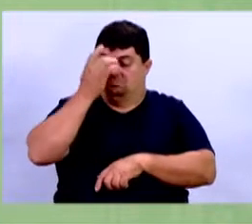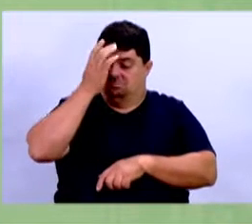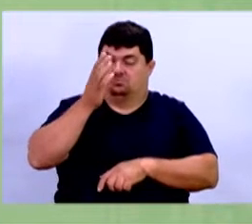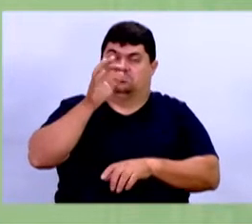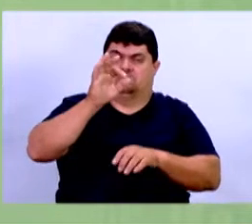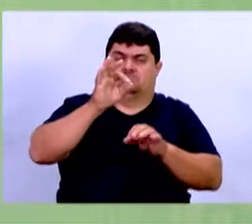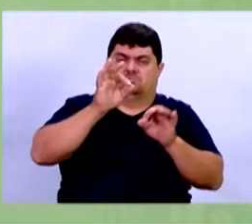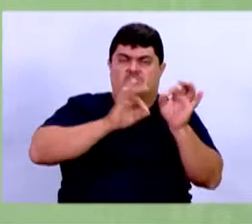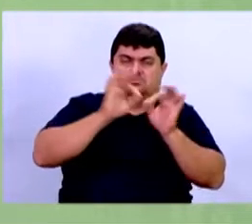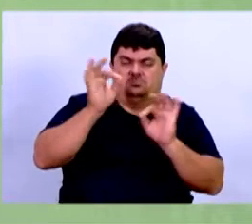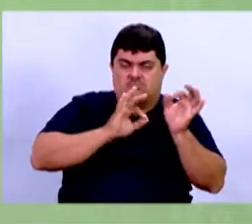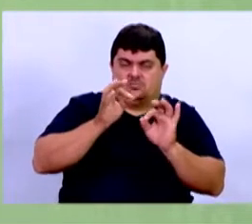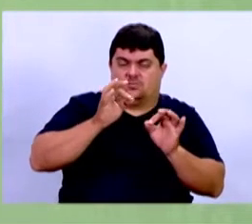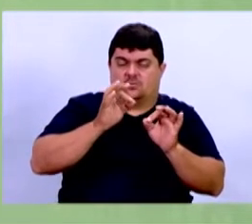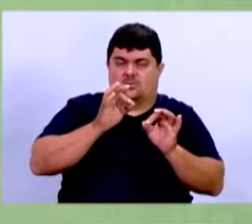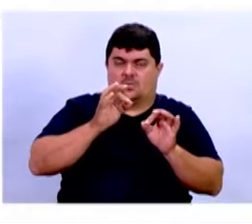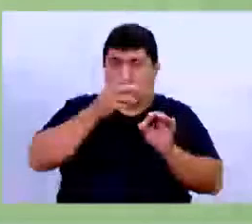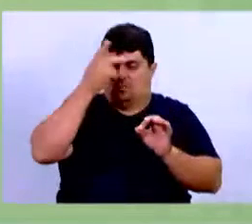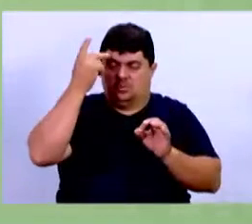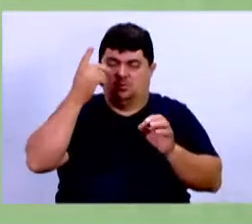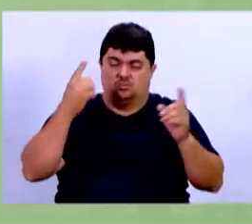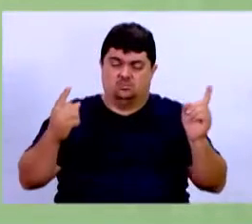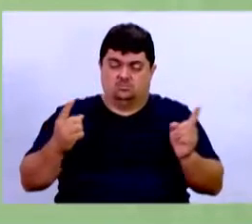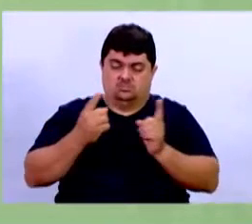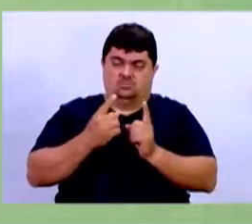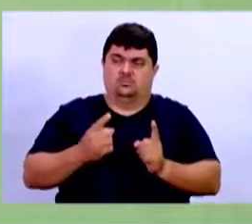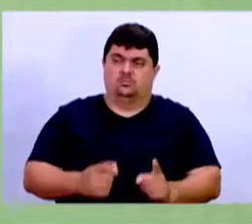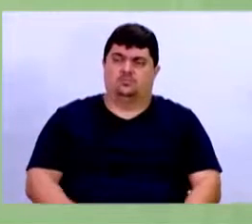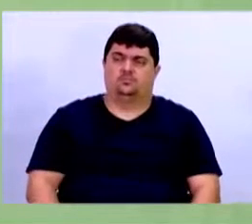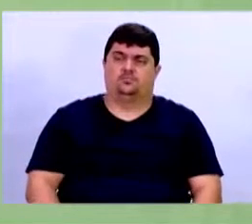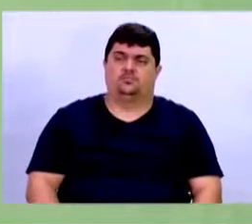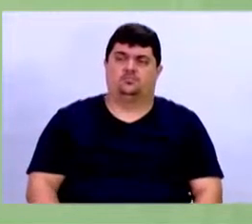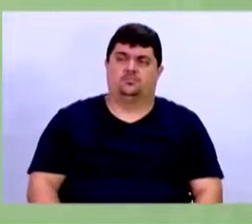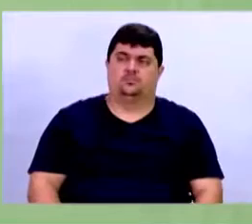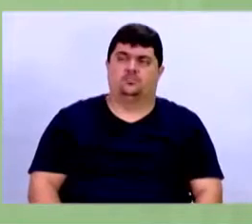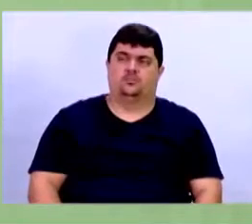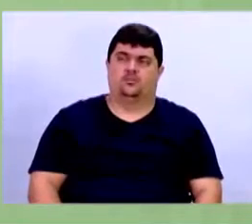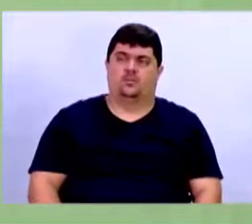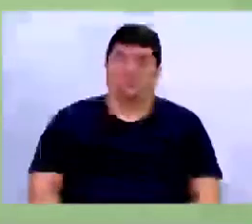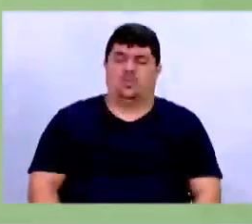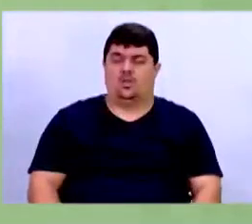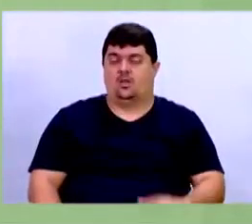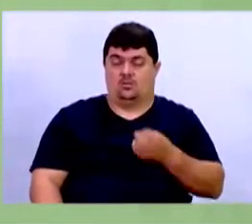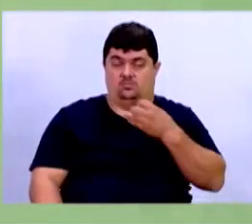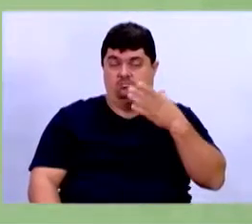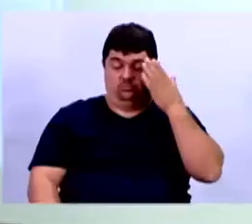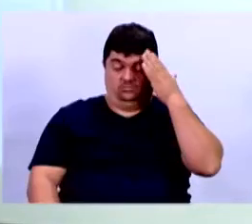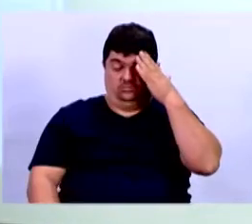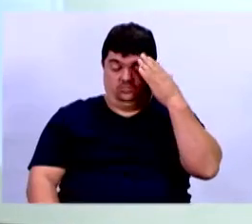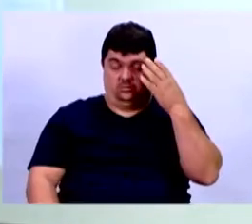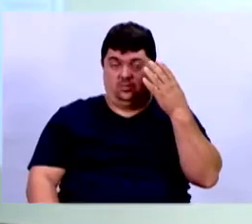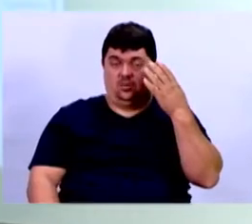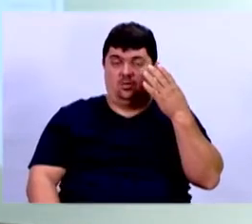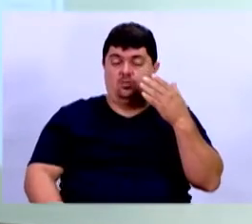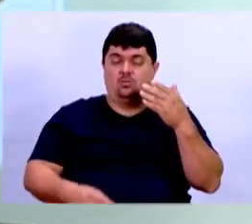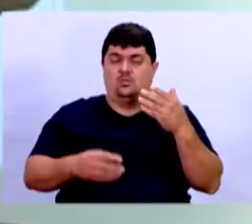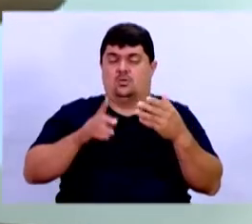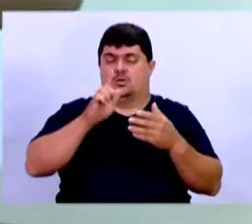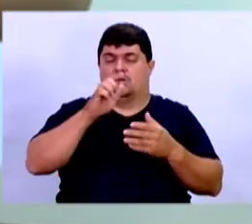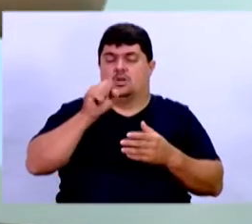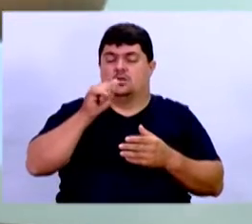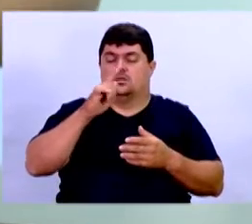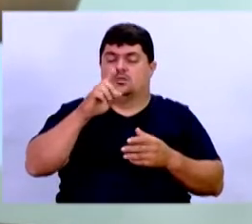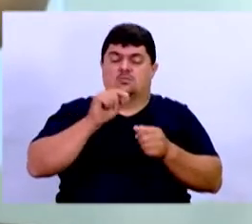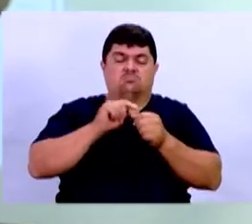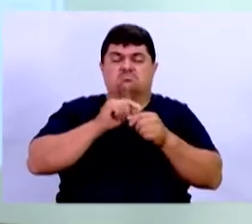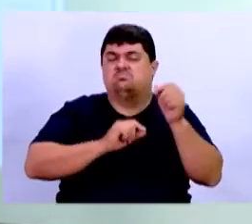arquitetura cliente-servidor. Bom, além disso, é interessante entender também quais operações que ele realiza. Então, o